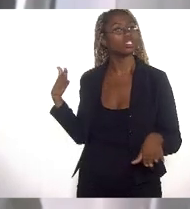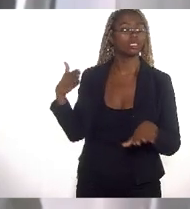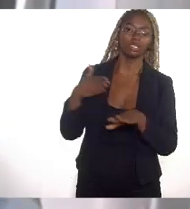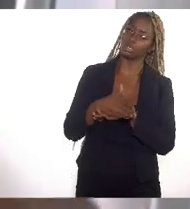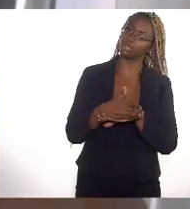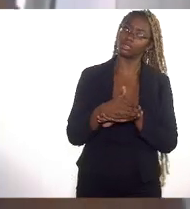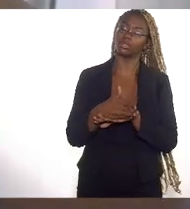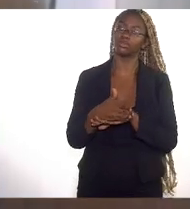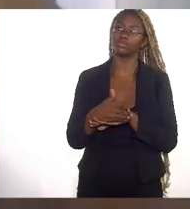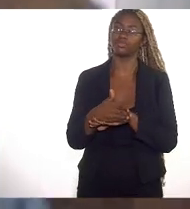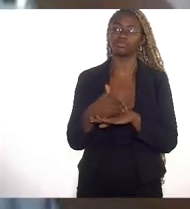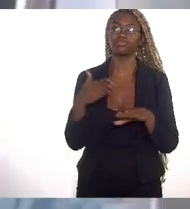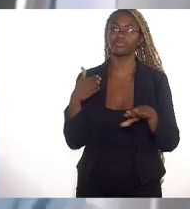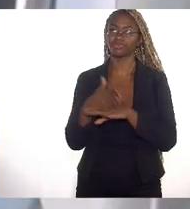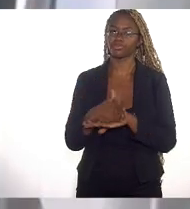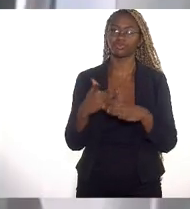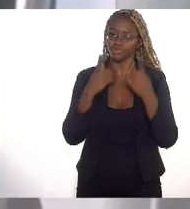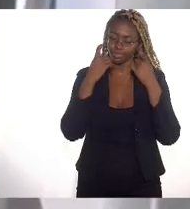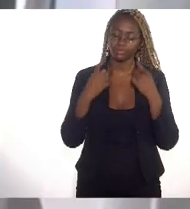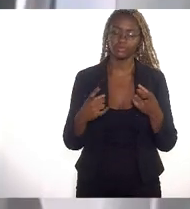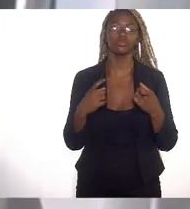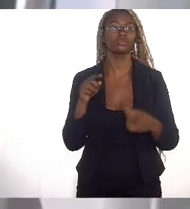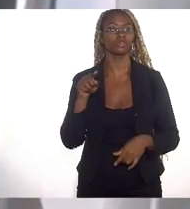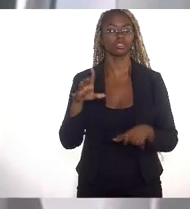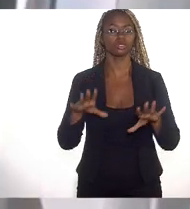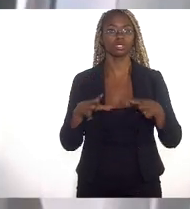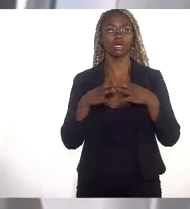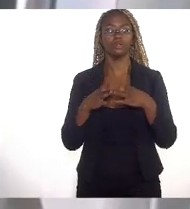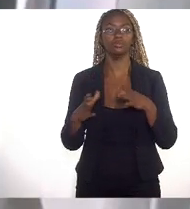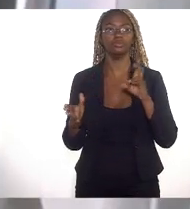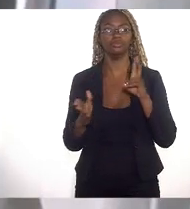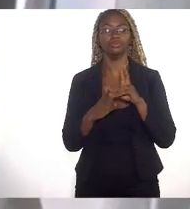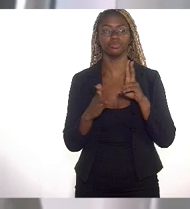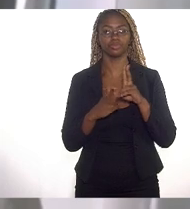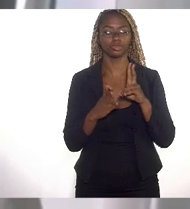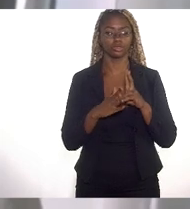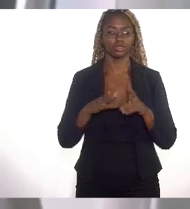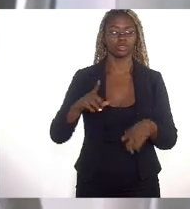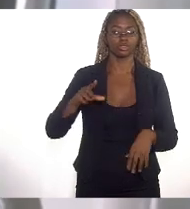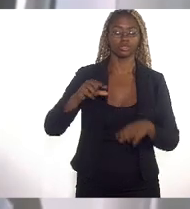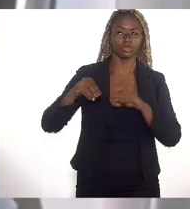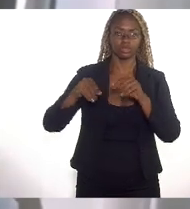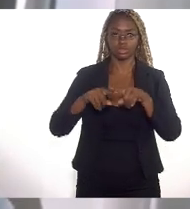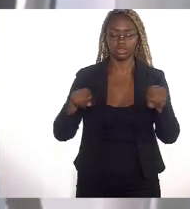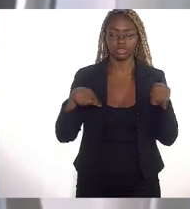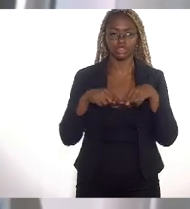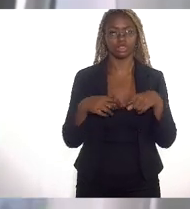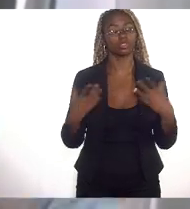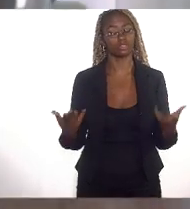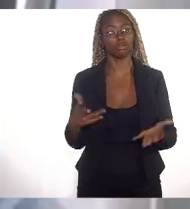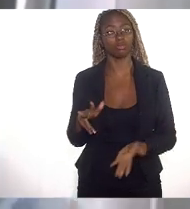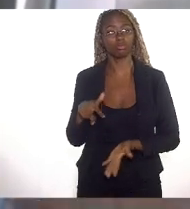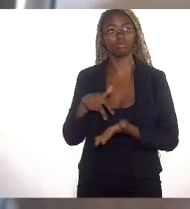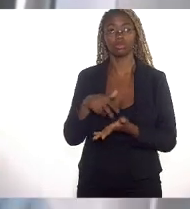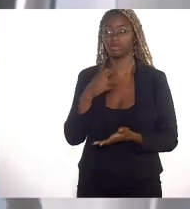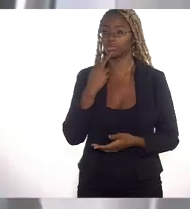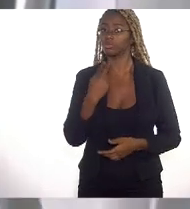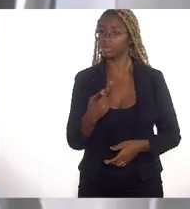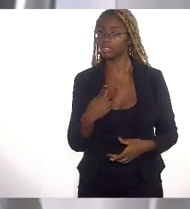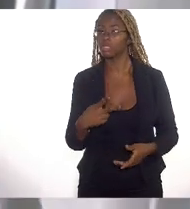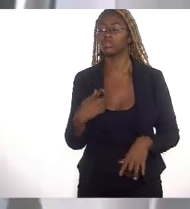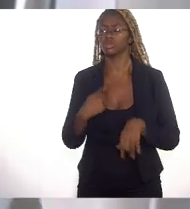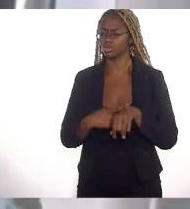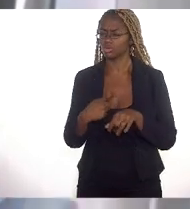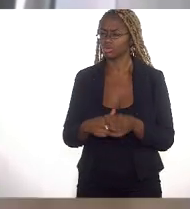avilta, com quem agride as nossas comunidades indígenas e os seus territórios. Por isso, eu quero aqui me manifestar